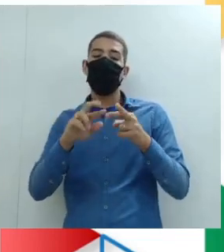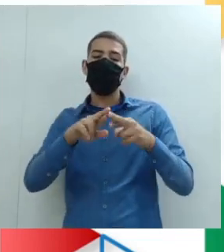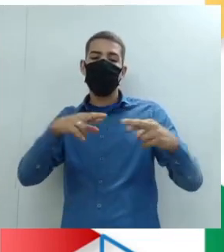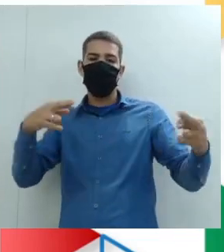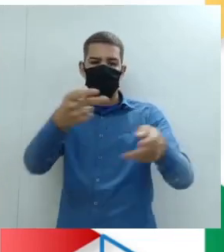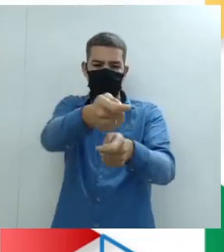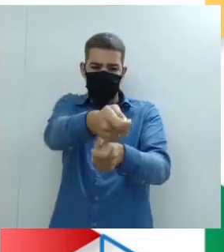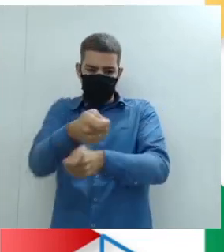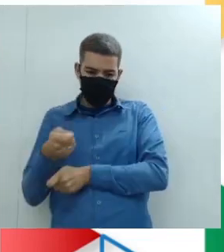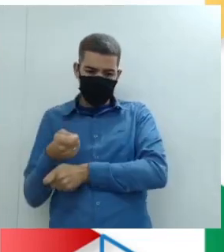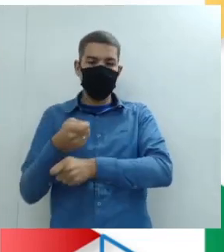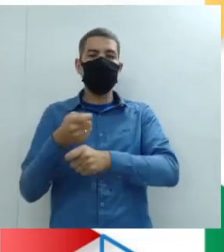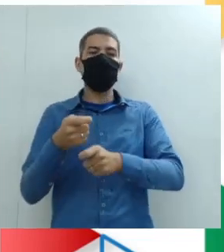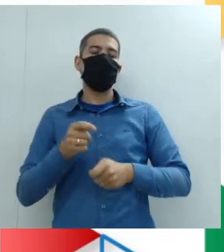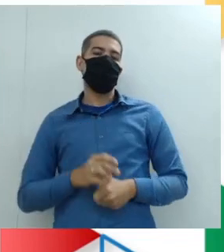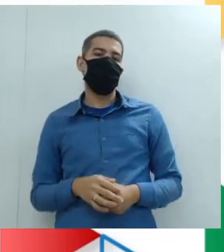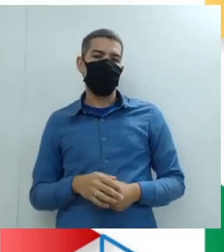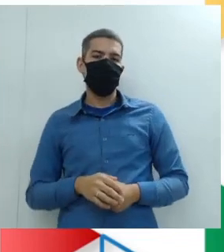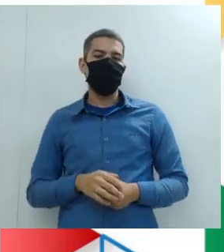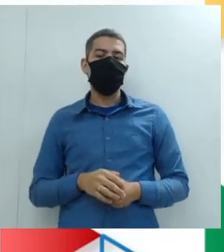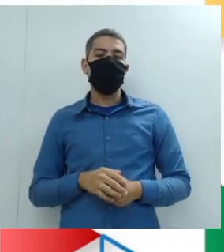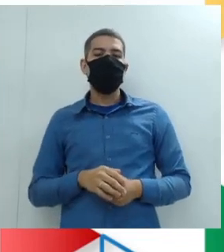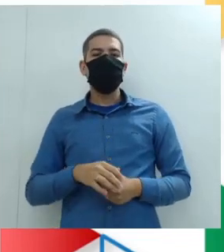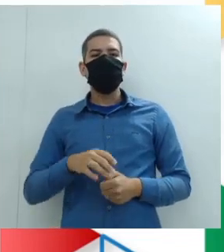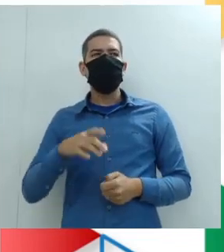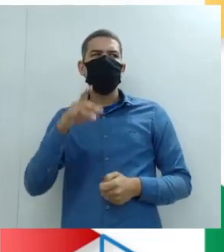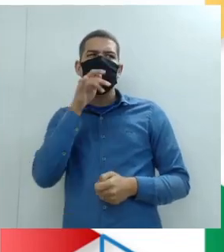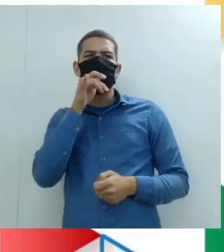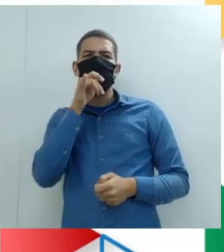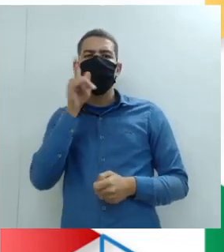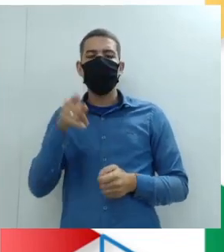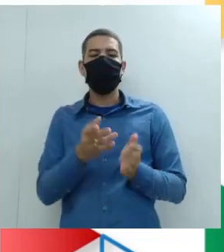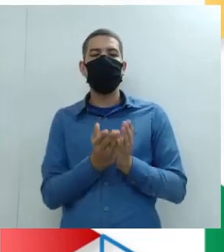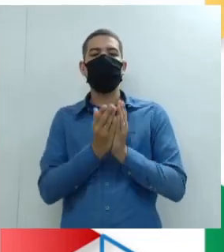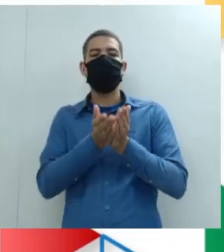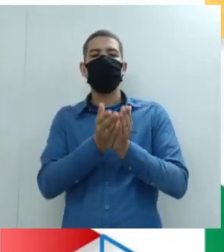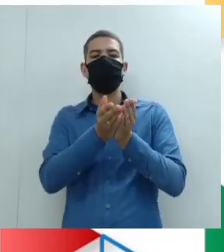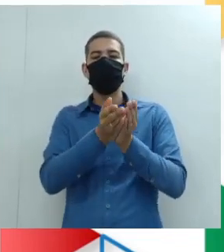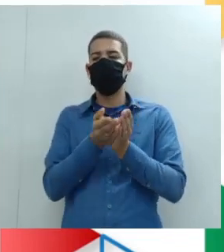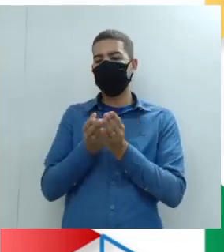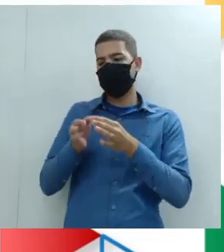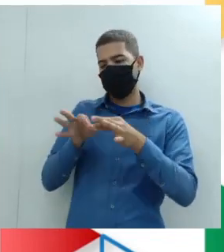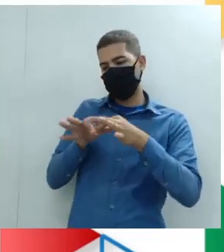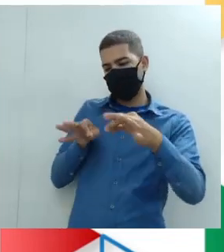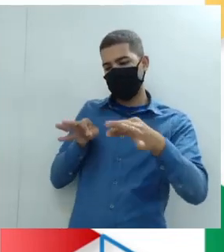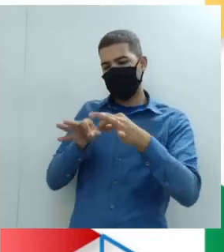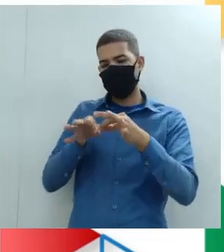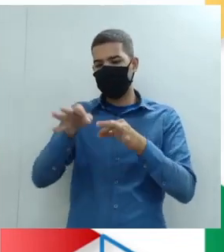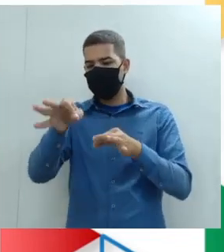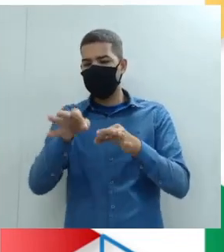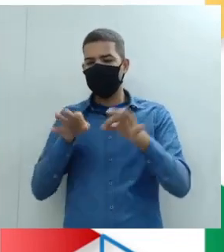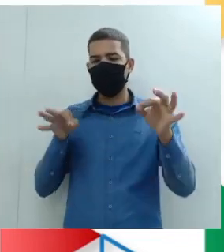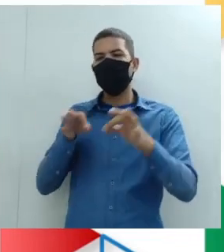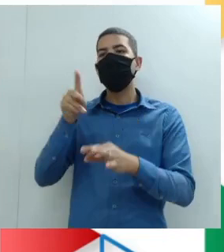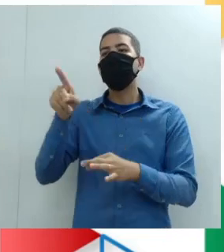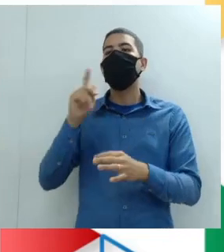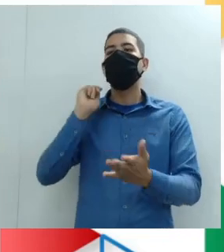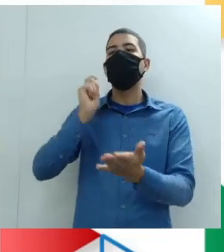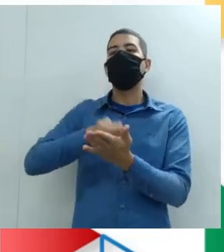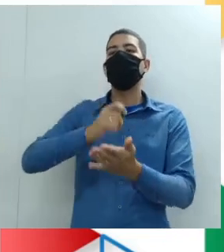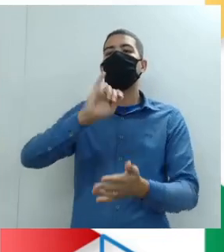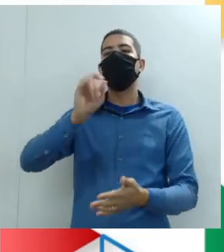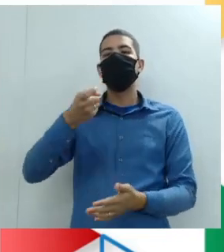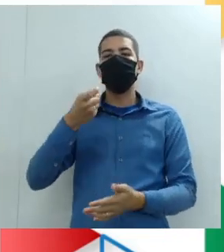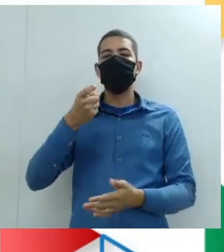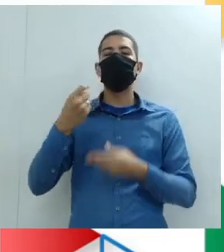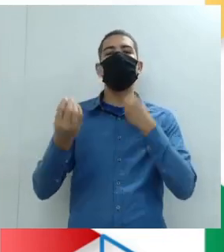Que eram os funcionários que passavam nos barquinhos medindo a terra para saber quanto que você iria pagar de